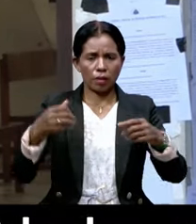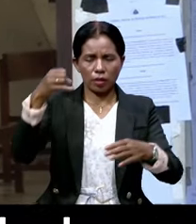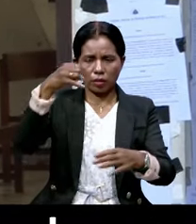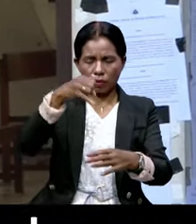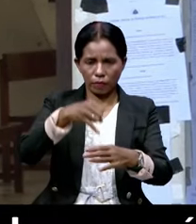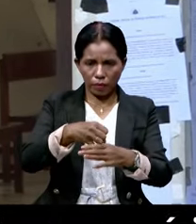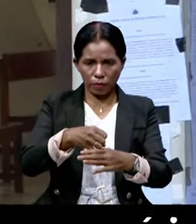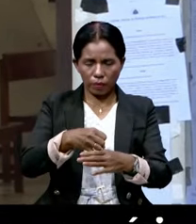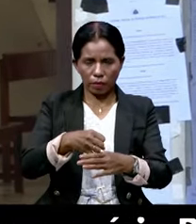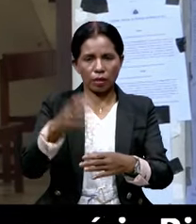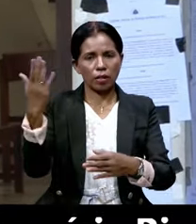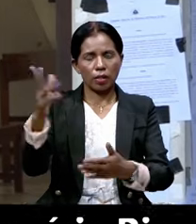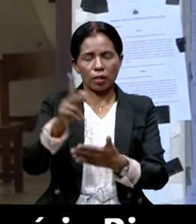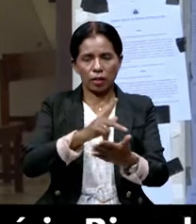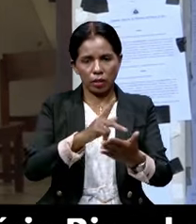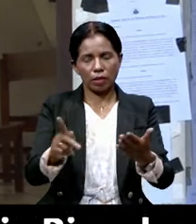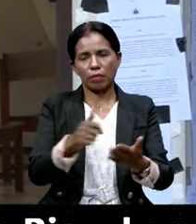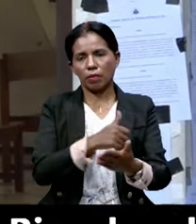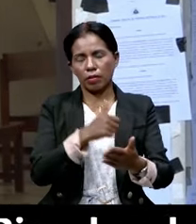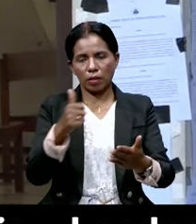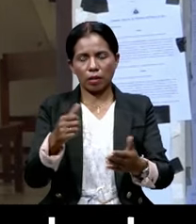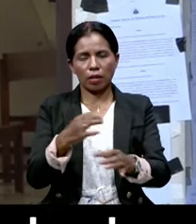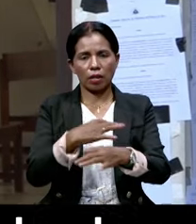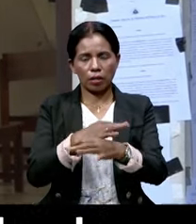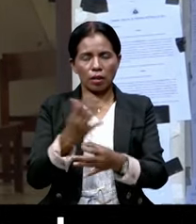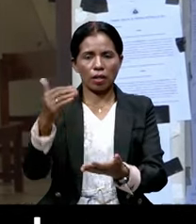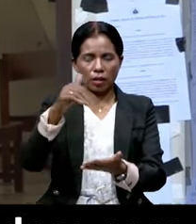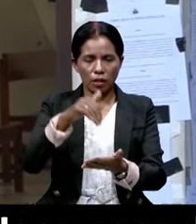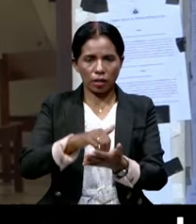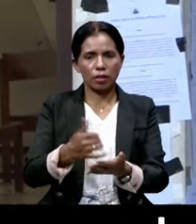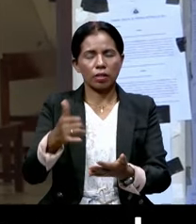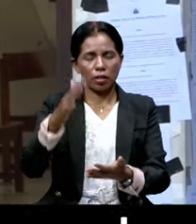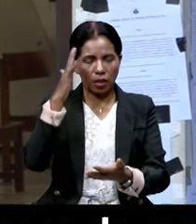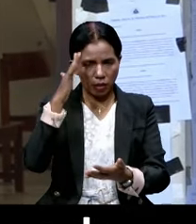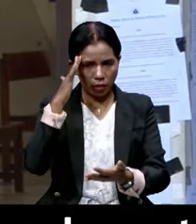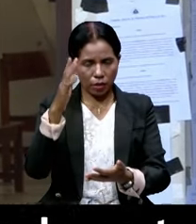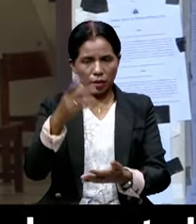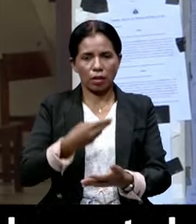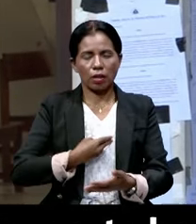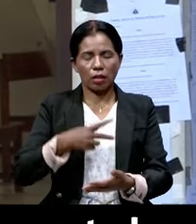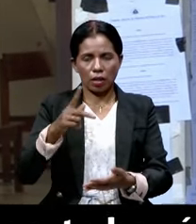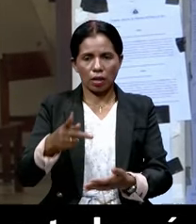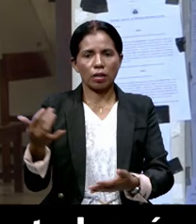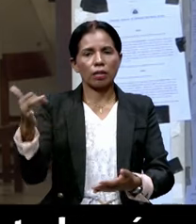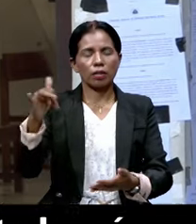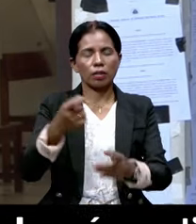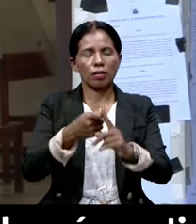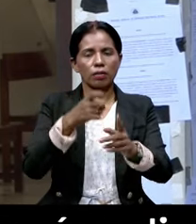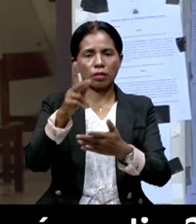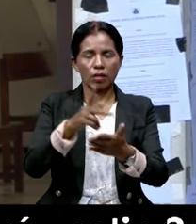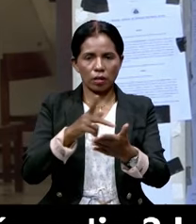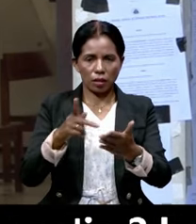ona iha crime ruma, reconstruir ricas sirania hanoin, hahalok sira husi crime